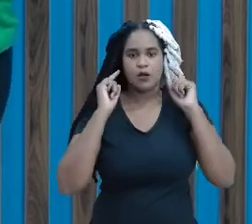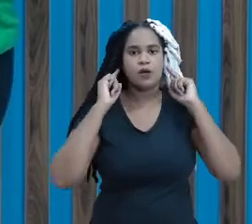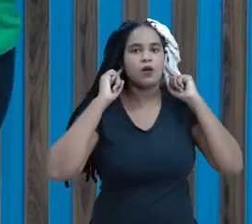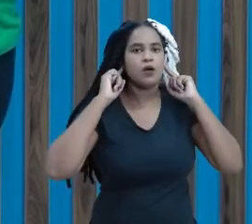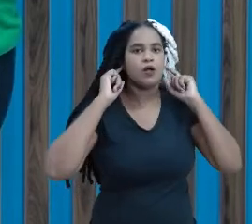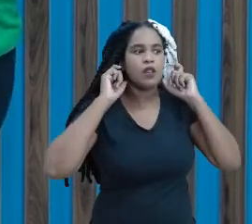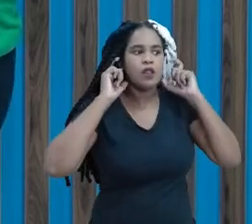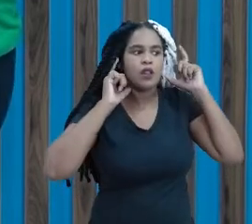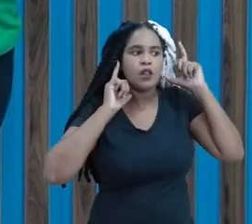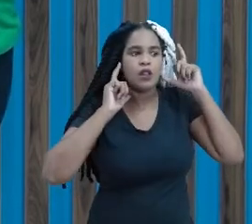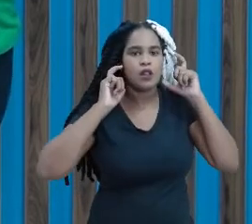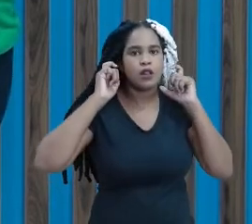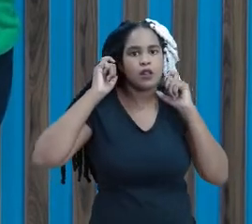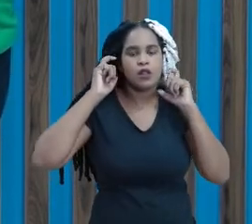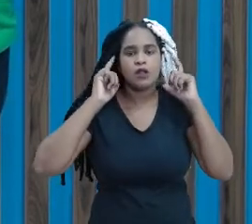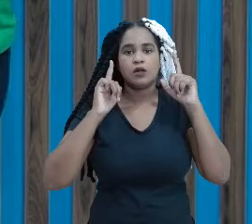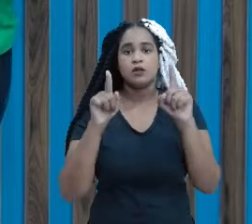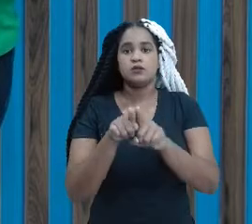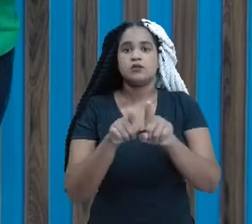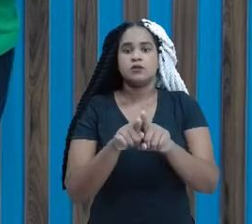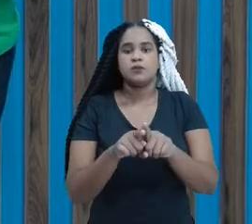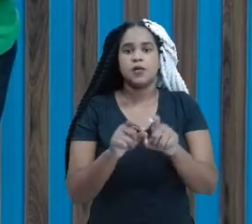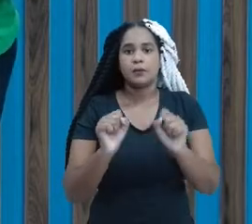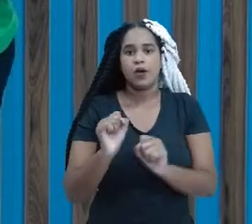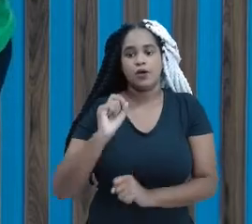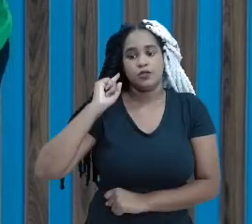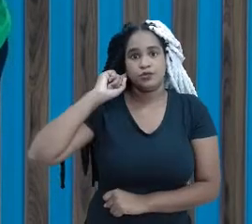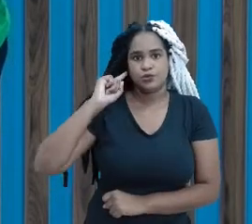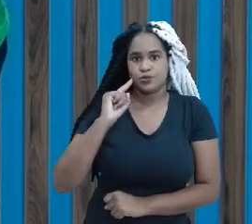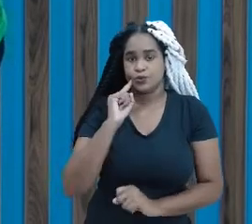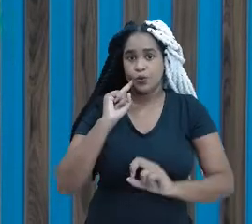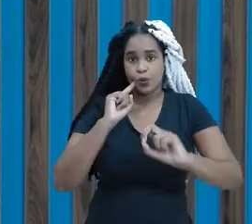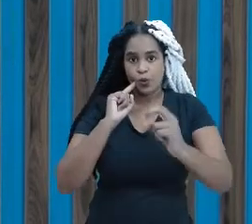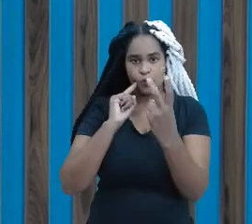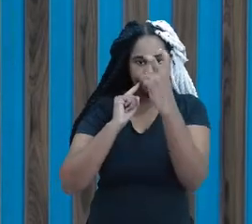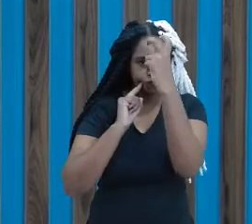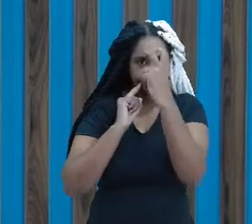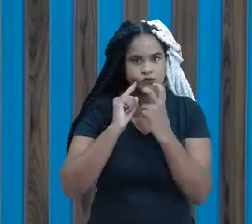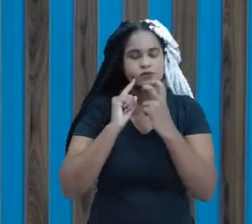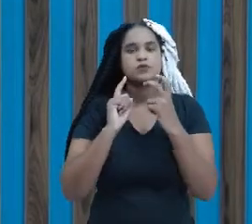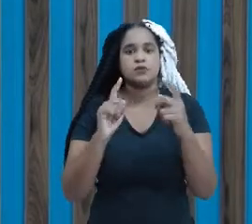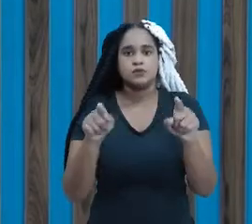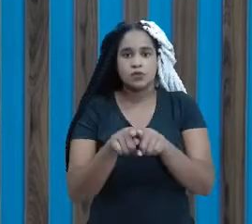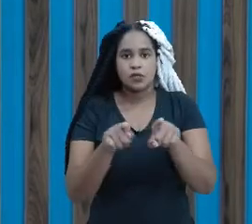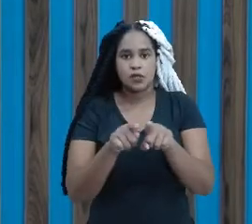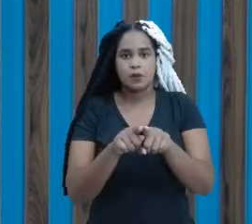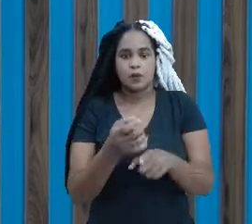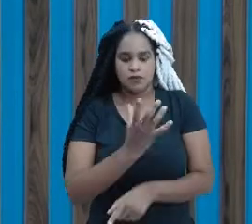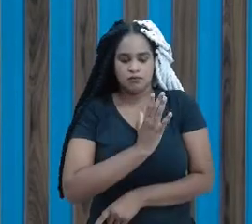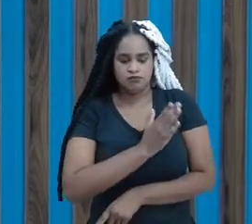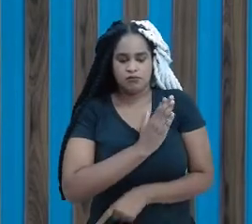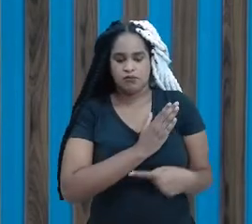Os indivíduos podem nascer também surdos e cegos, tá certo? Defeitos cardíacos,